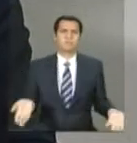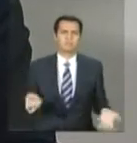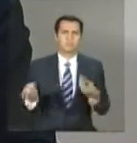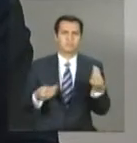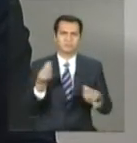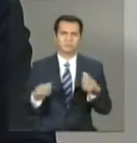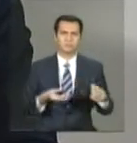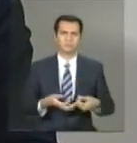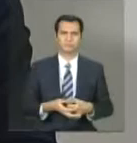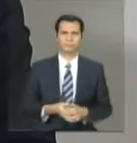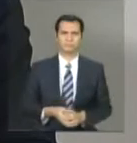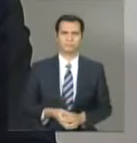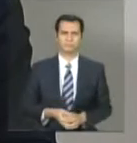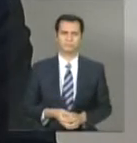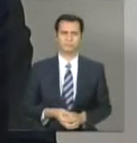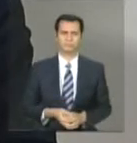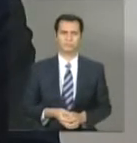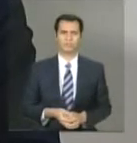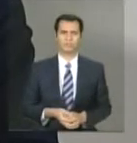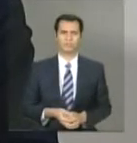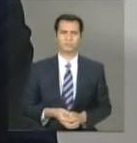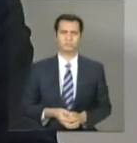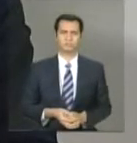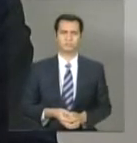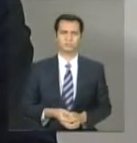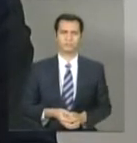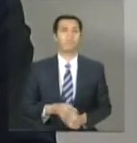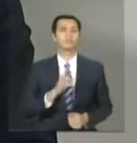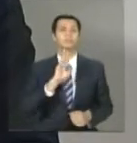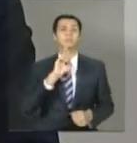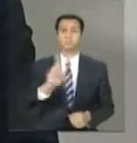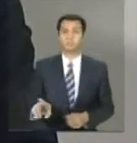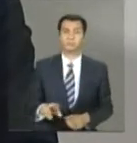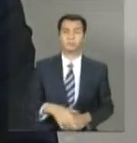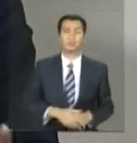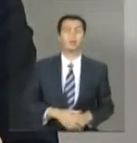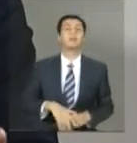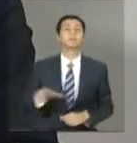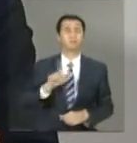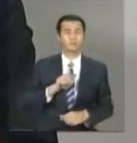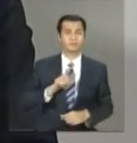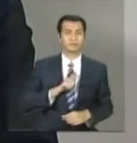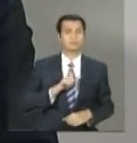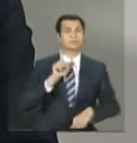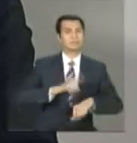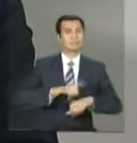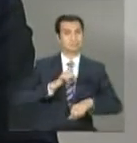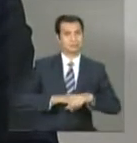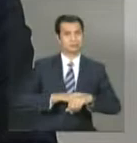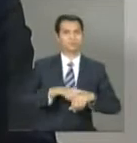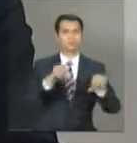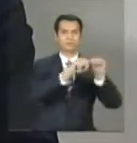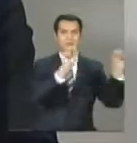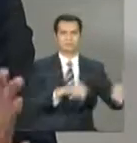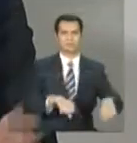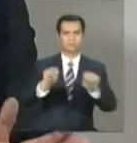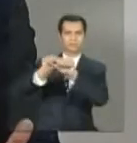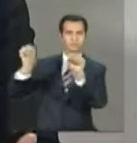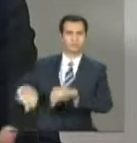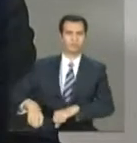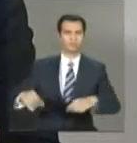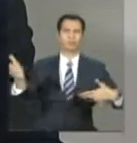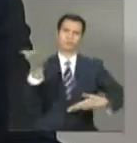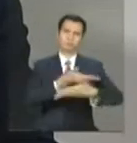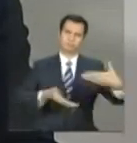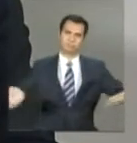uma atualização no cadastro de município, tem um prazo para os sistemas compatibilizarem essas informações. Então, sim, pode ocorrer de